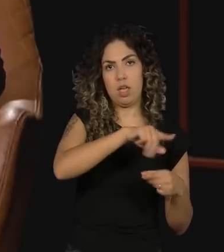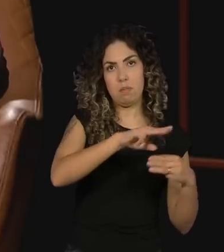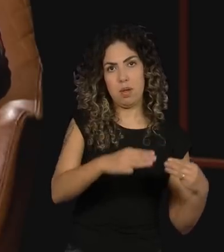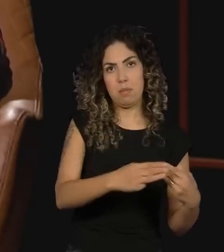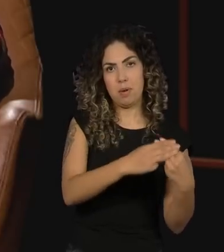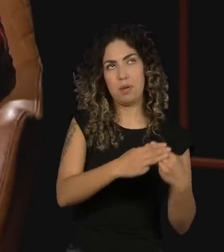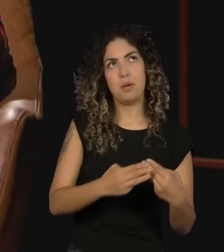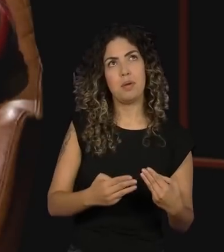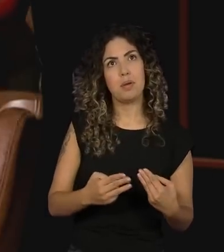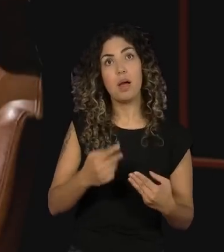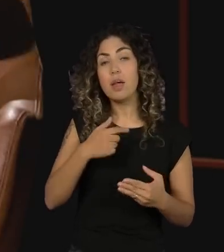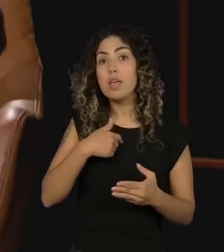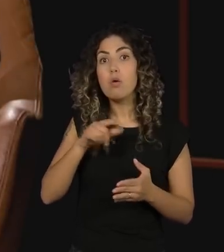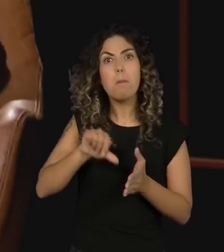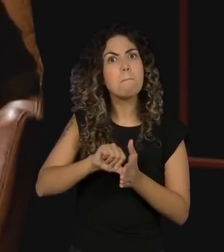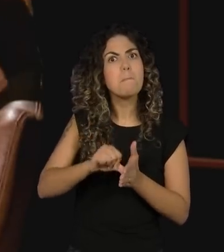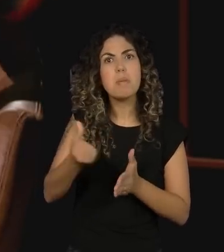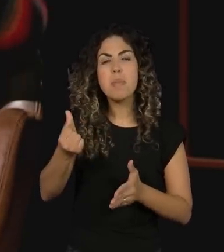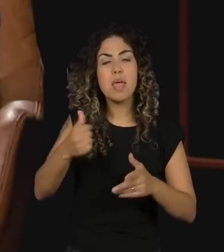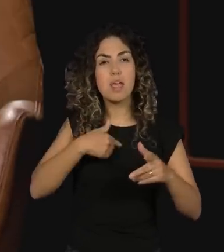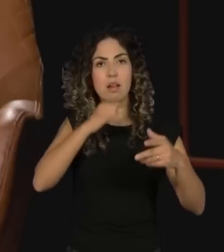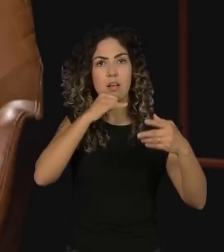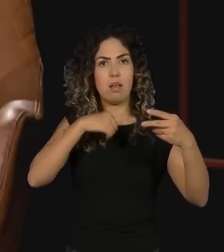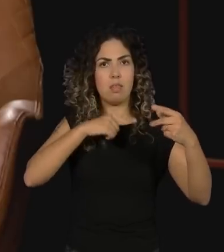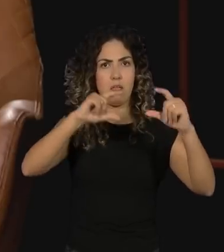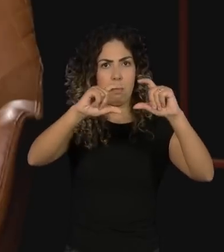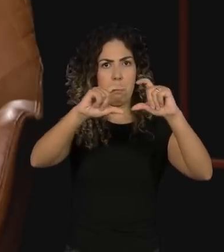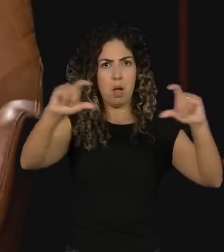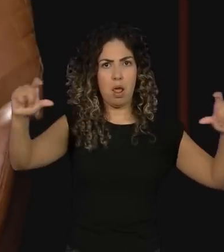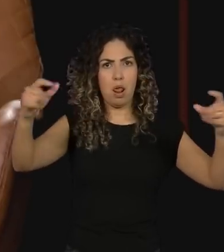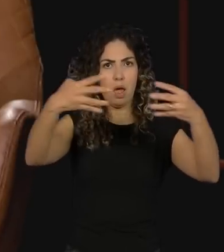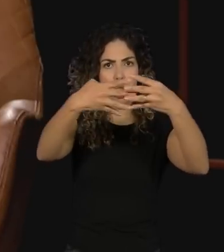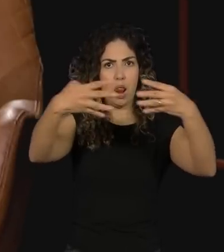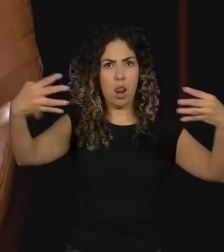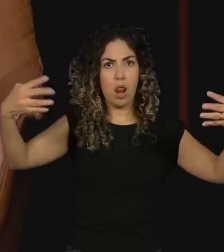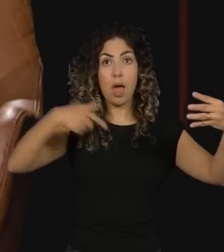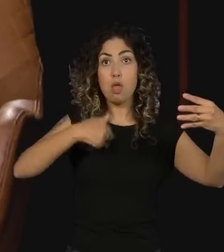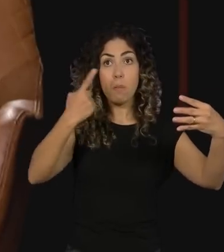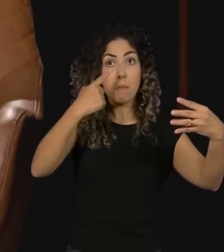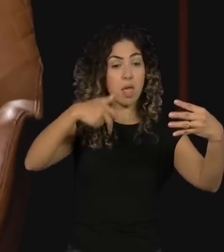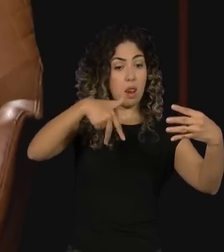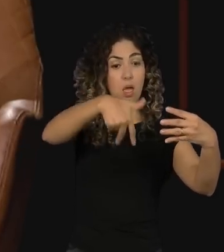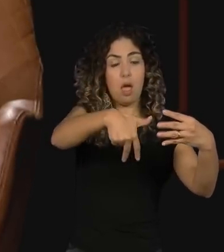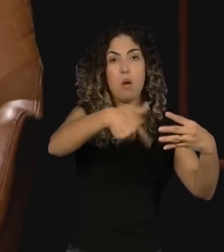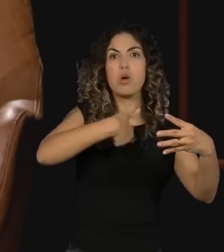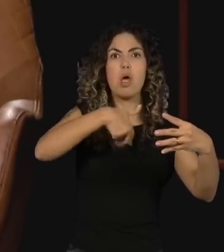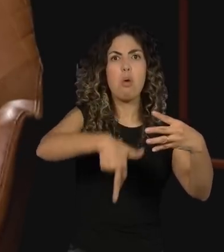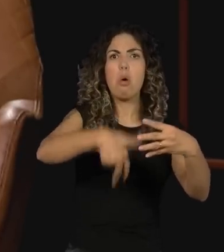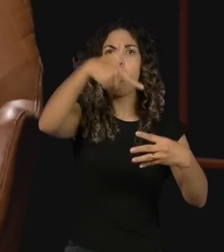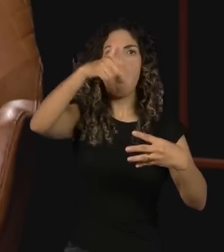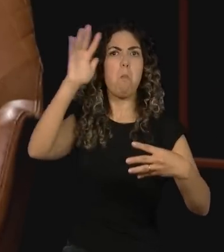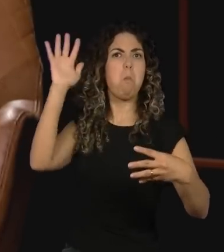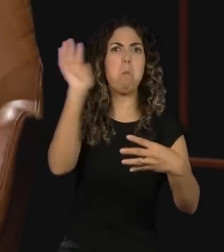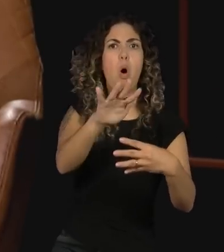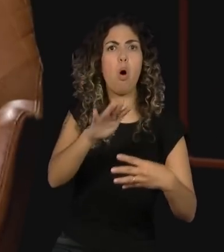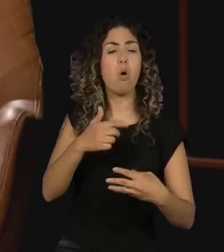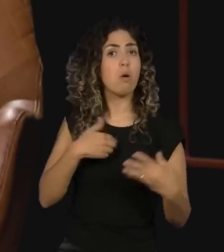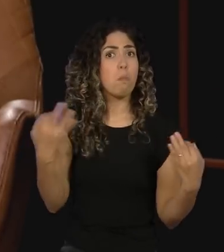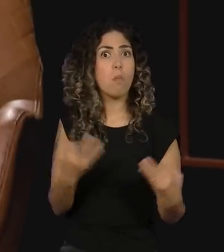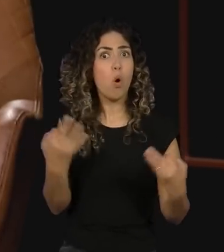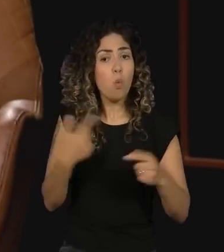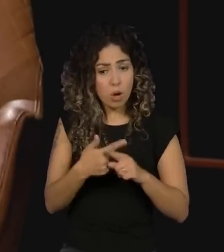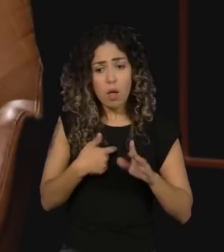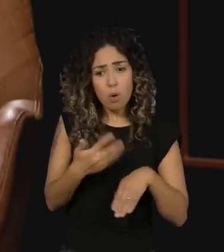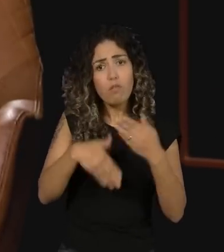rede. Eu já estava cortando e pulando assim. Nossa, como eu cresci. Então, assim,